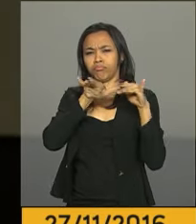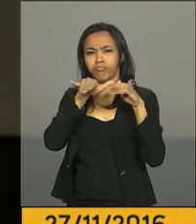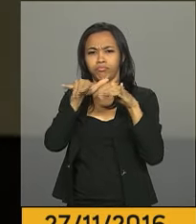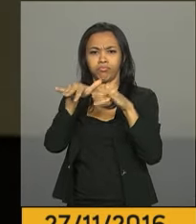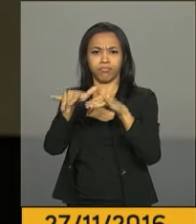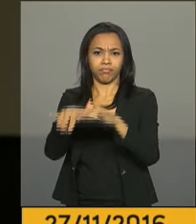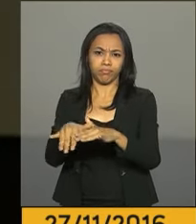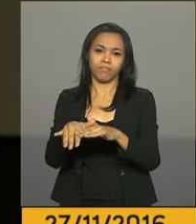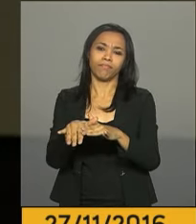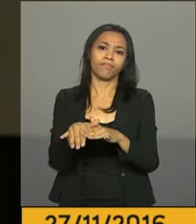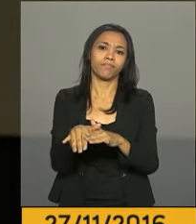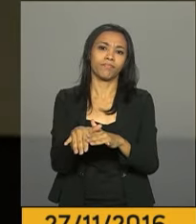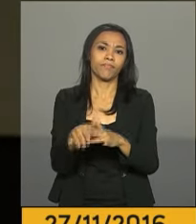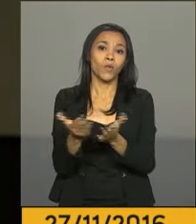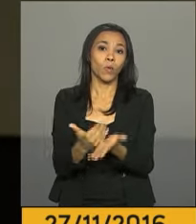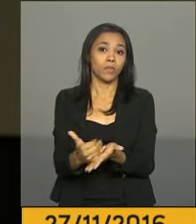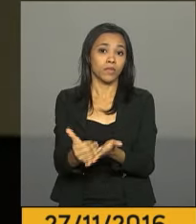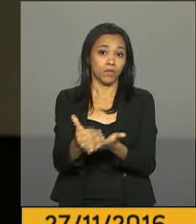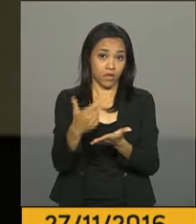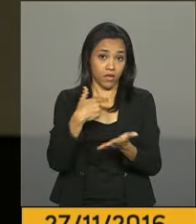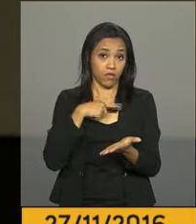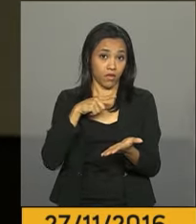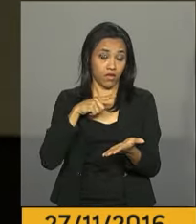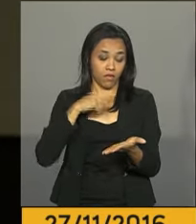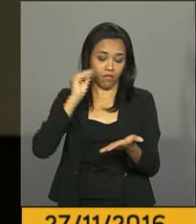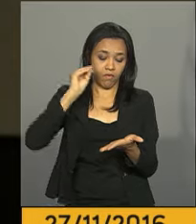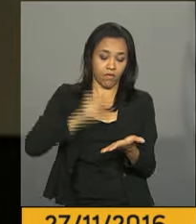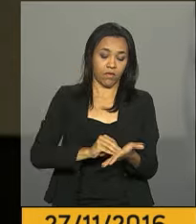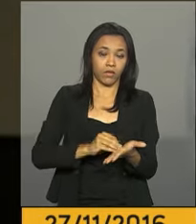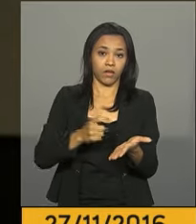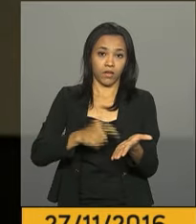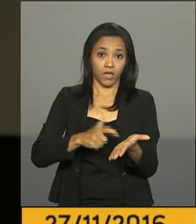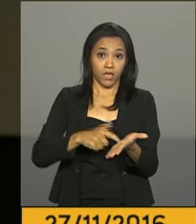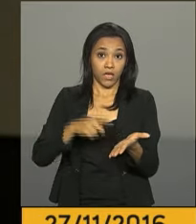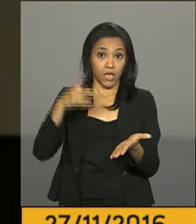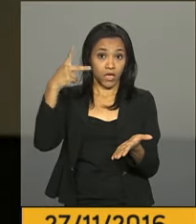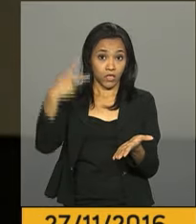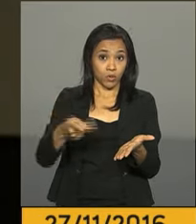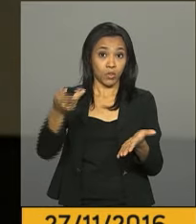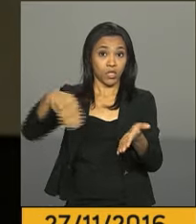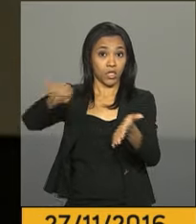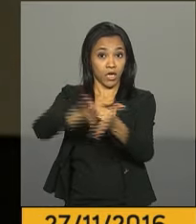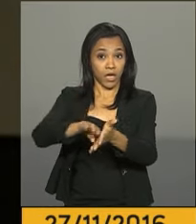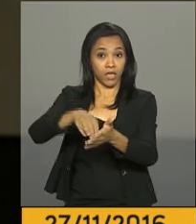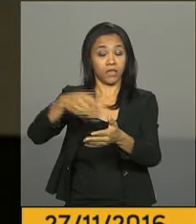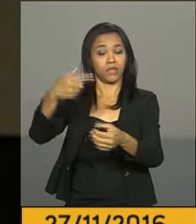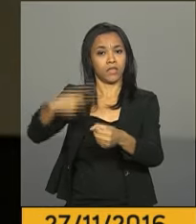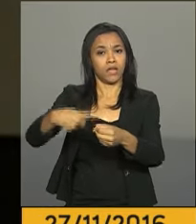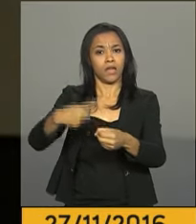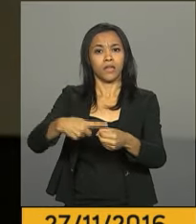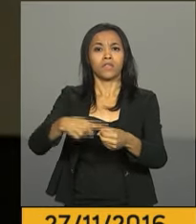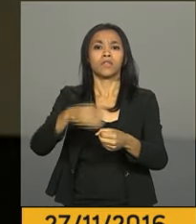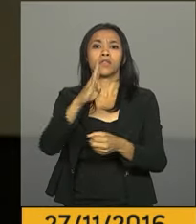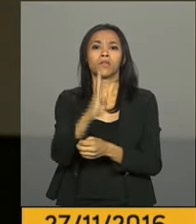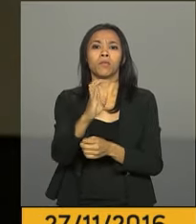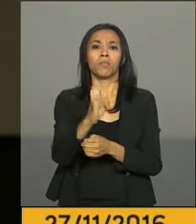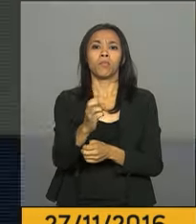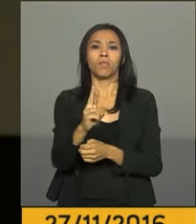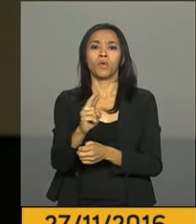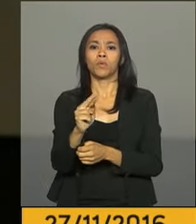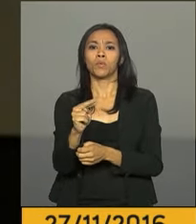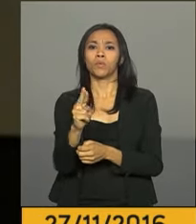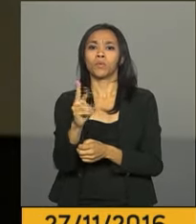extraordinária. Aliás, eu tenho anotado aqui que em sua chegada a Beirute, Dom Pedro de Alcântara